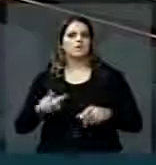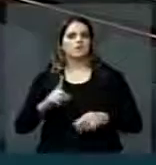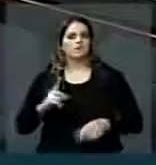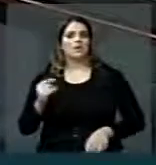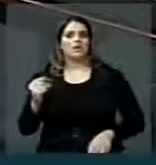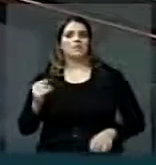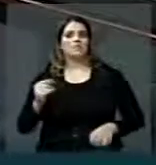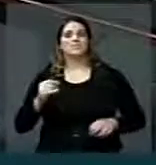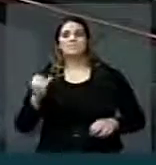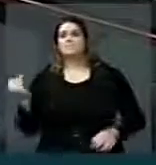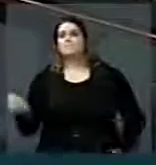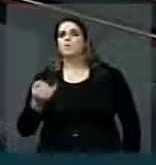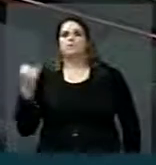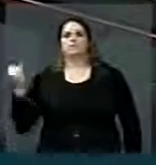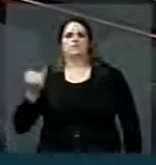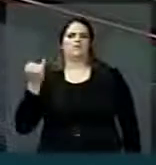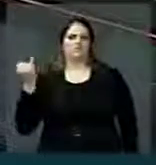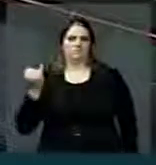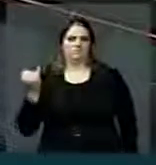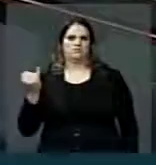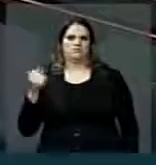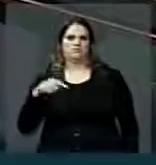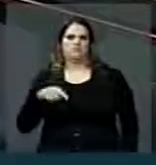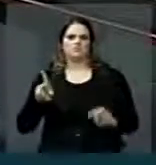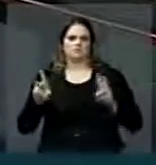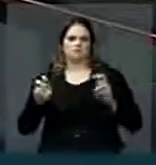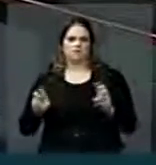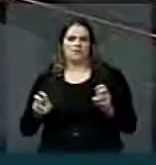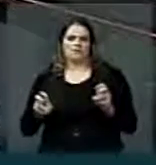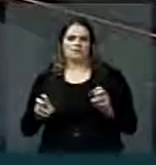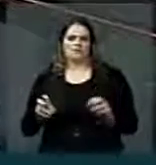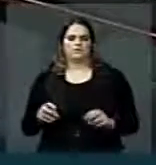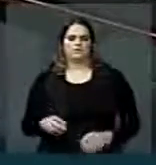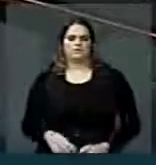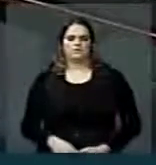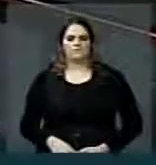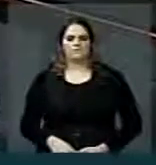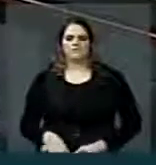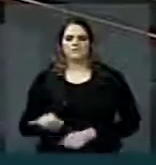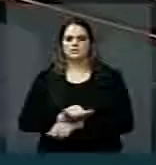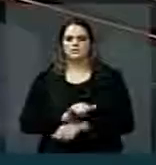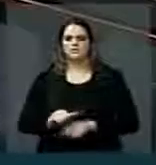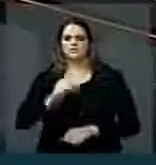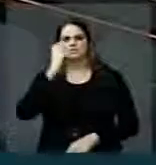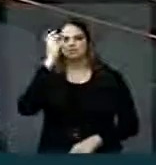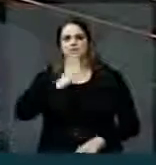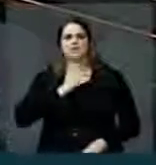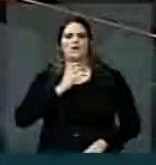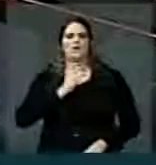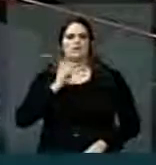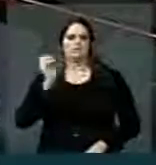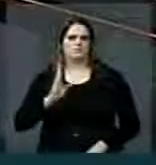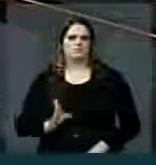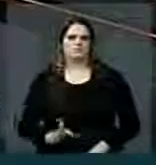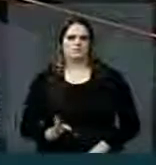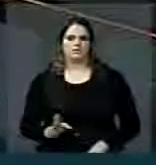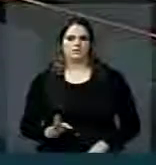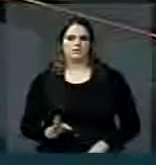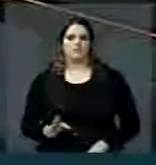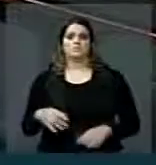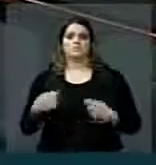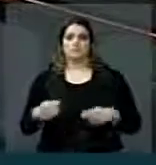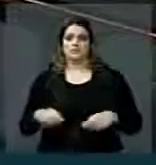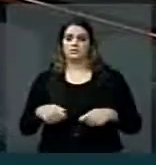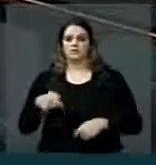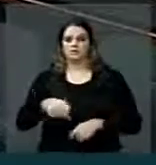de tanta importância e de tanta, né, com um caráter estratégico tão grave, tão sério, que eu acho que essa